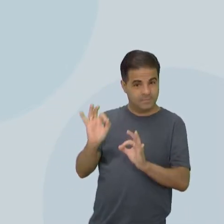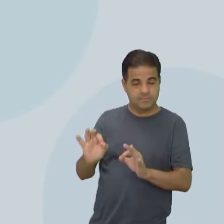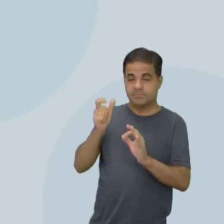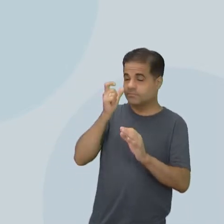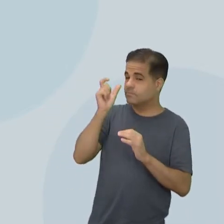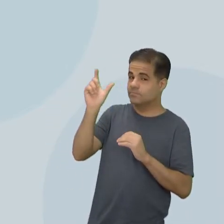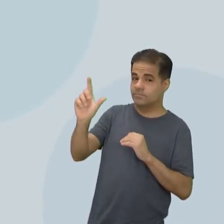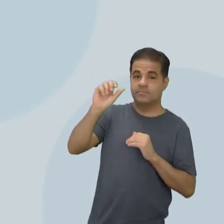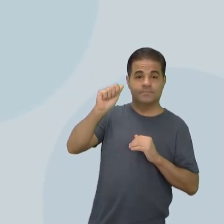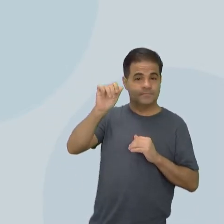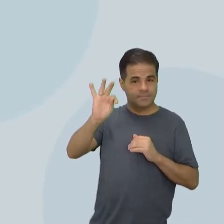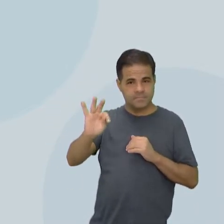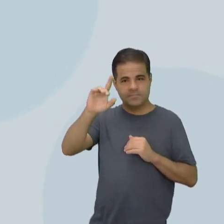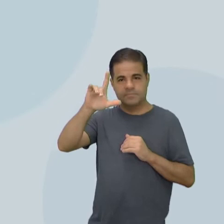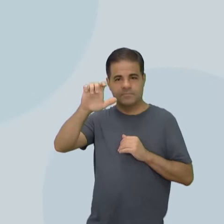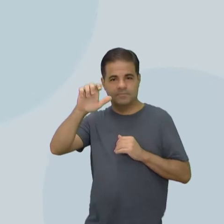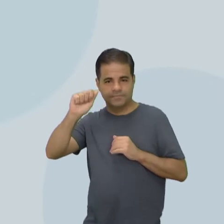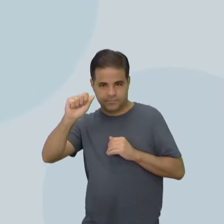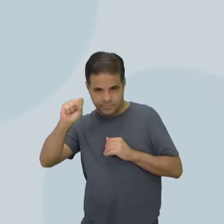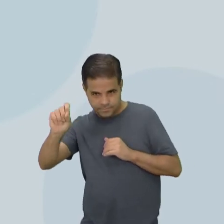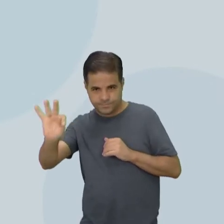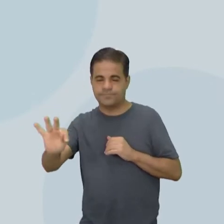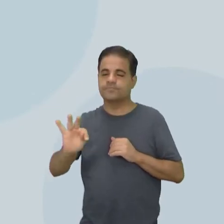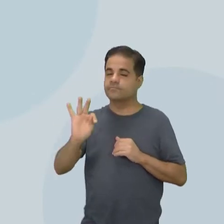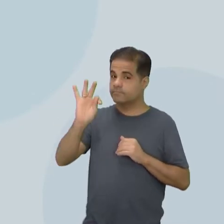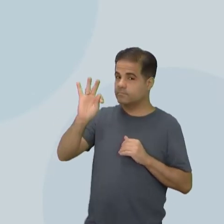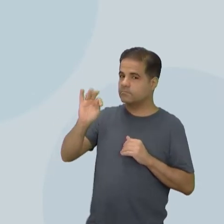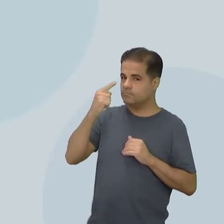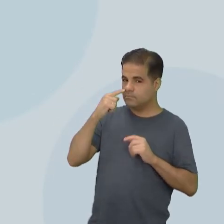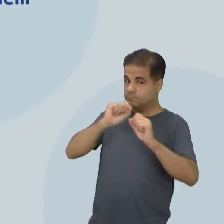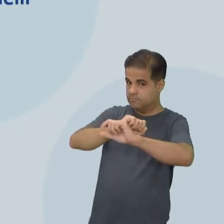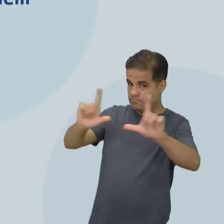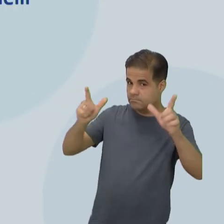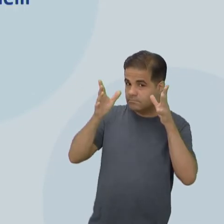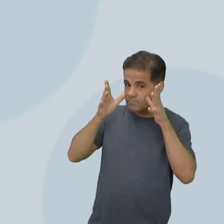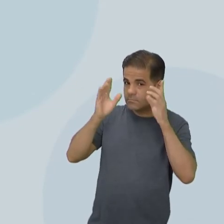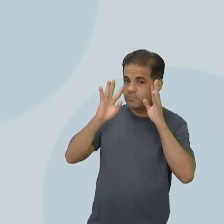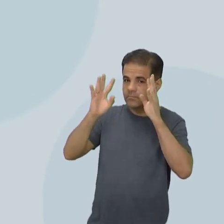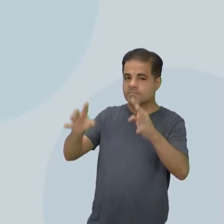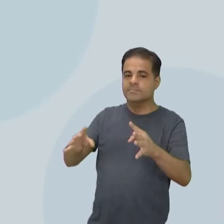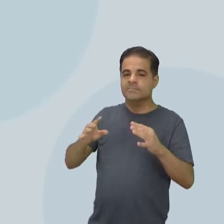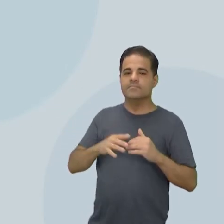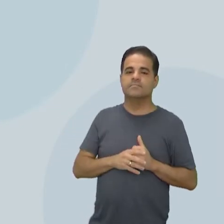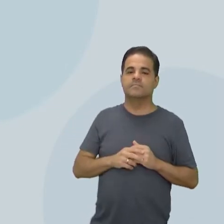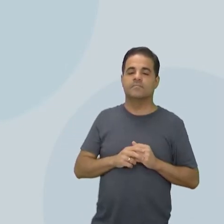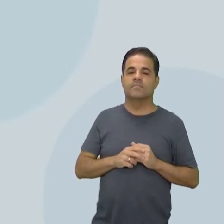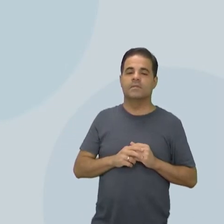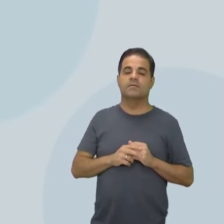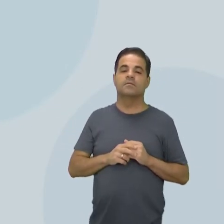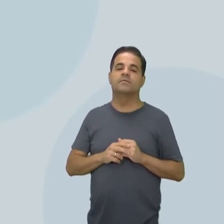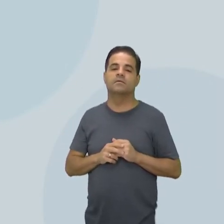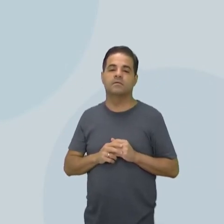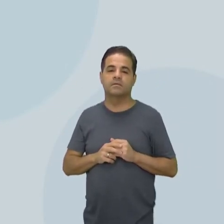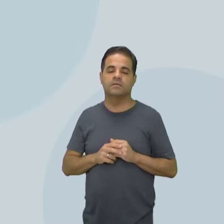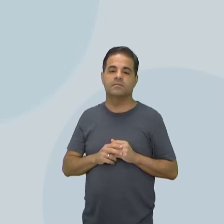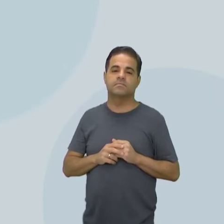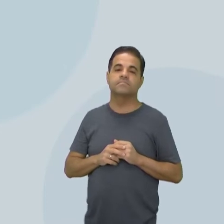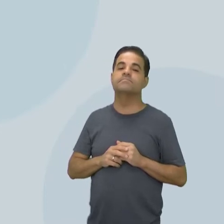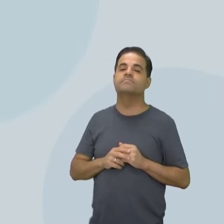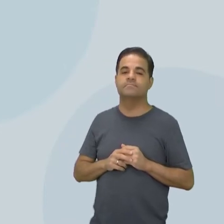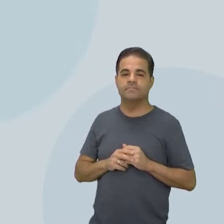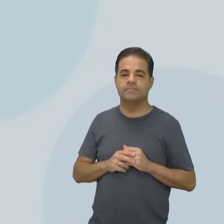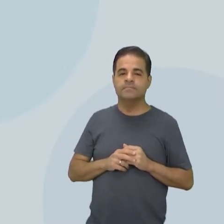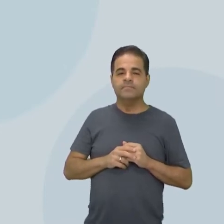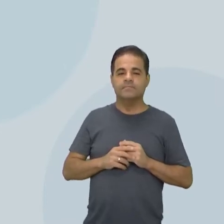Olha isso. At least. Aí eu tenho que voltar. Peraí, fica na imagem, foca na imagem, tá certo? Eu tenho que voltar